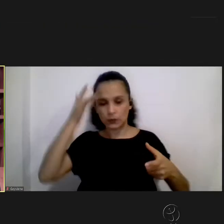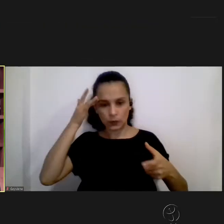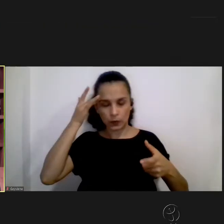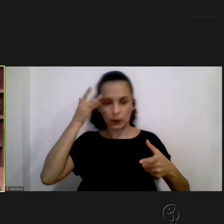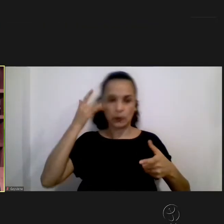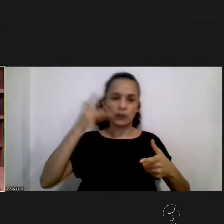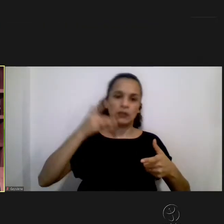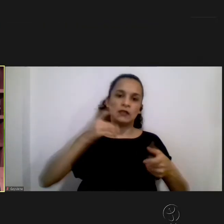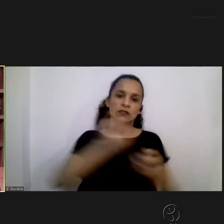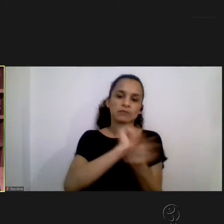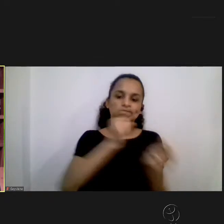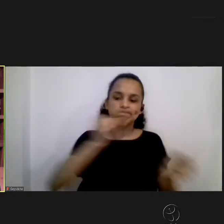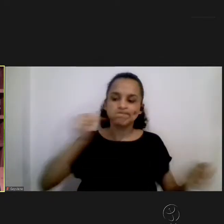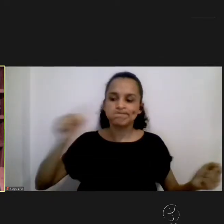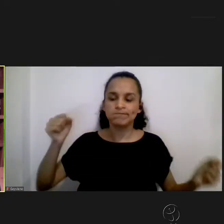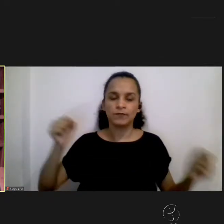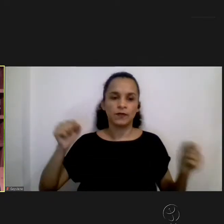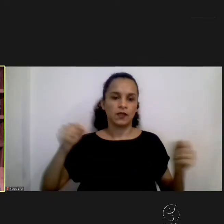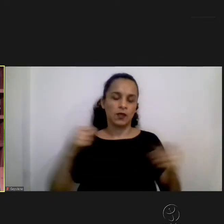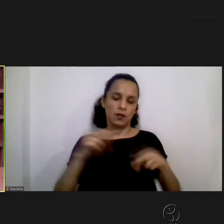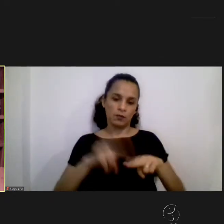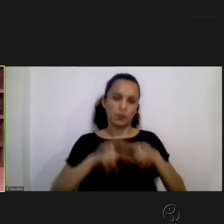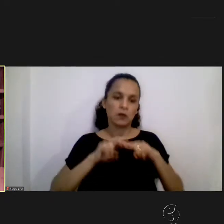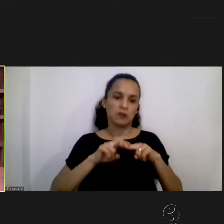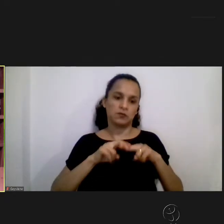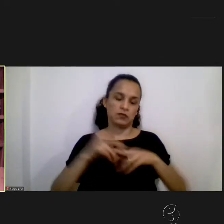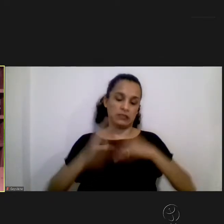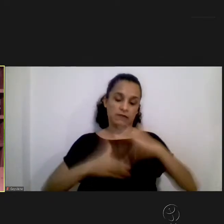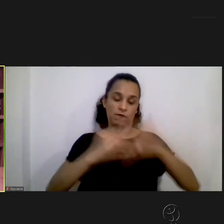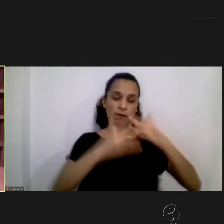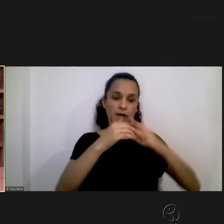materiais e todo o desenvolvimento material do país.